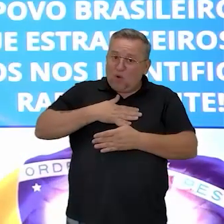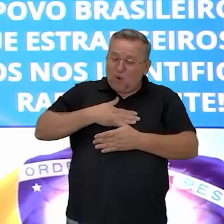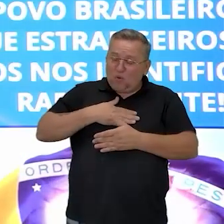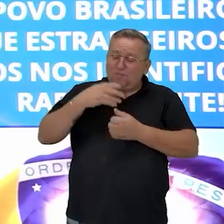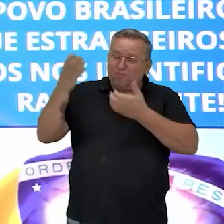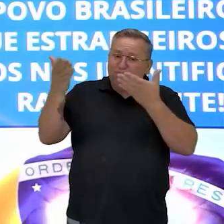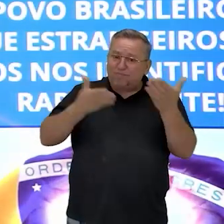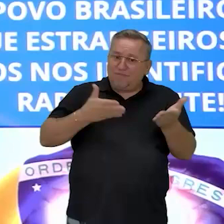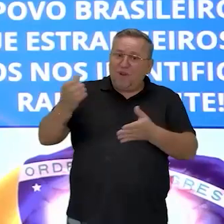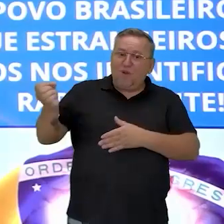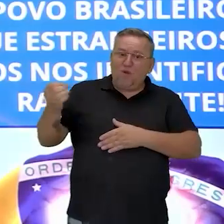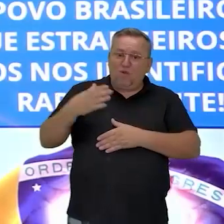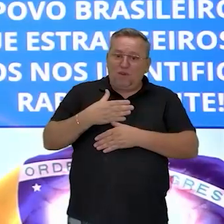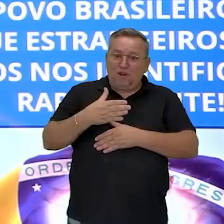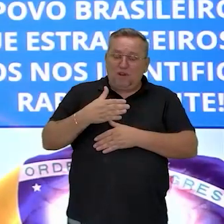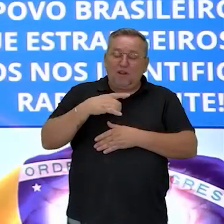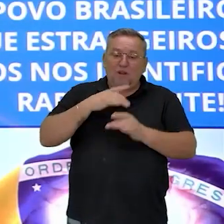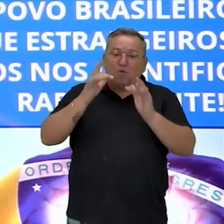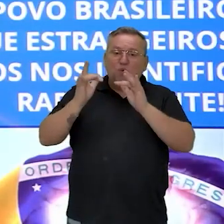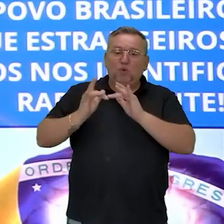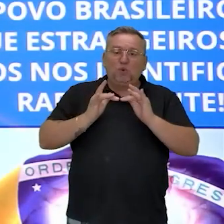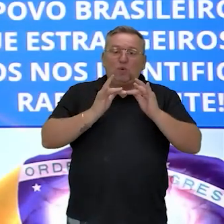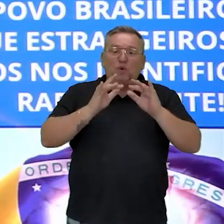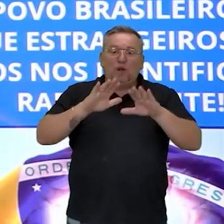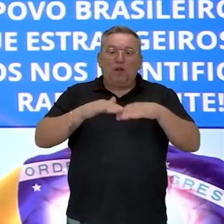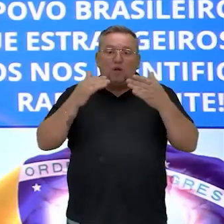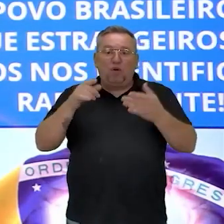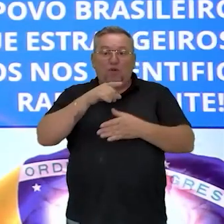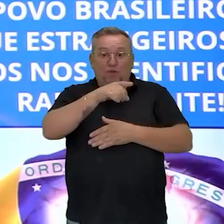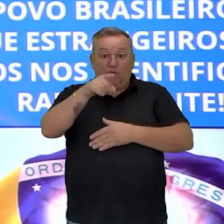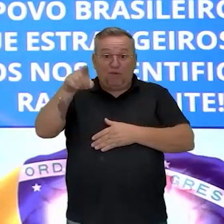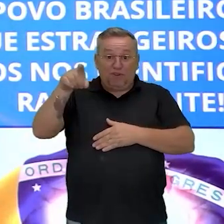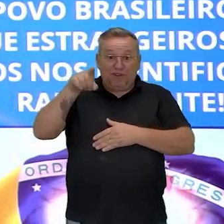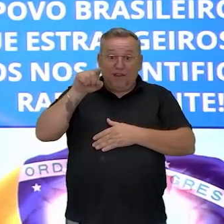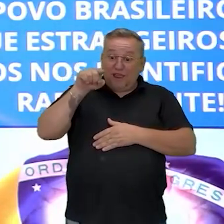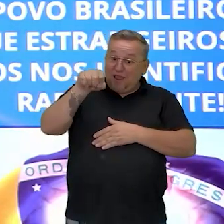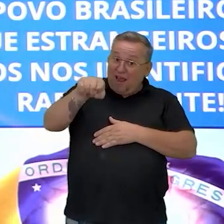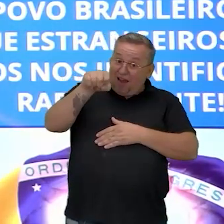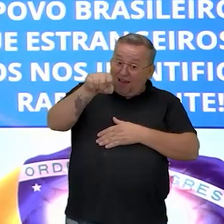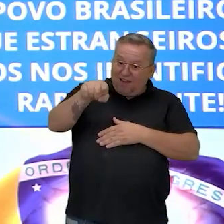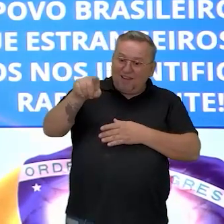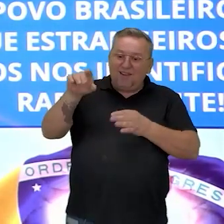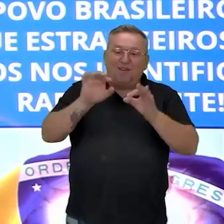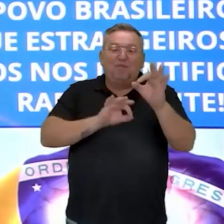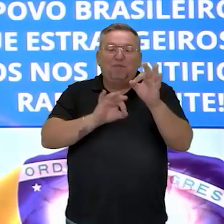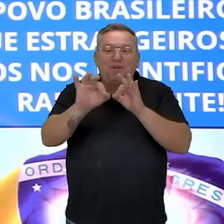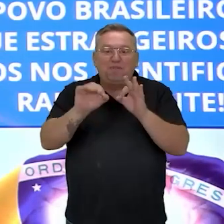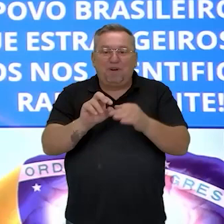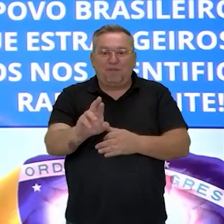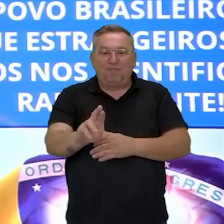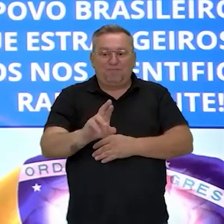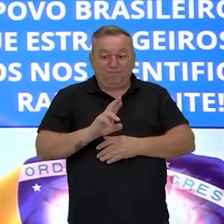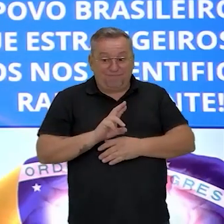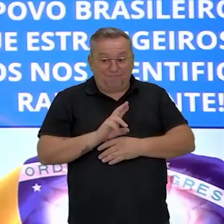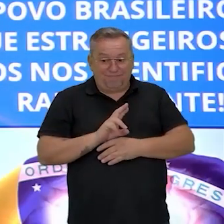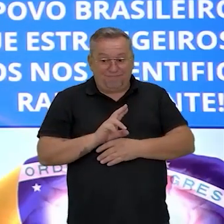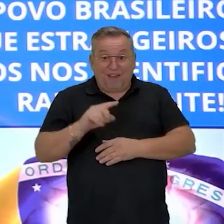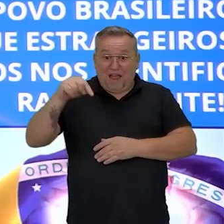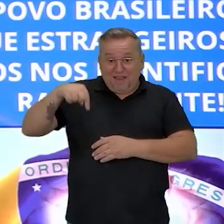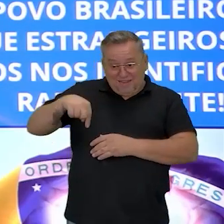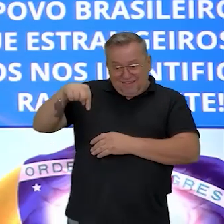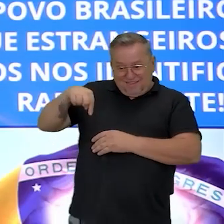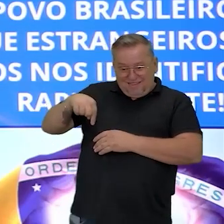para vocês. Essa interação, enquanto vocês daí elaboram as respostas, daqui